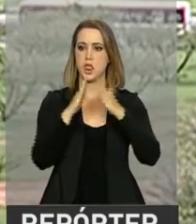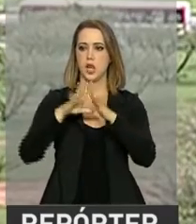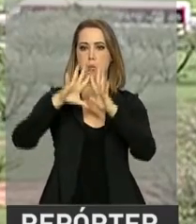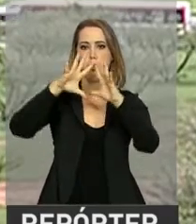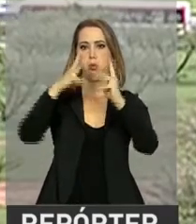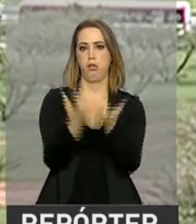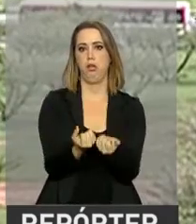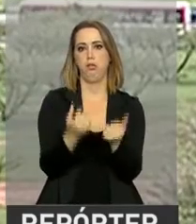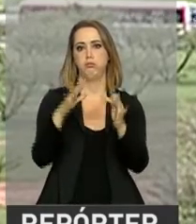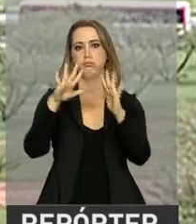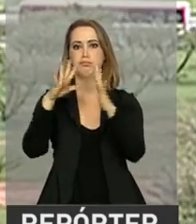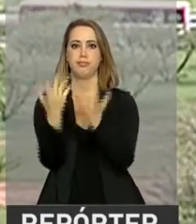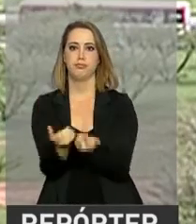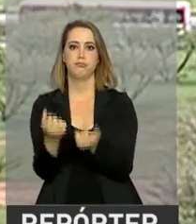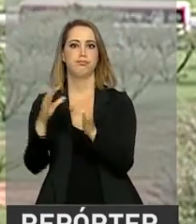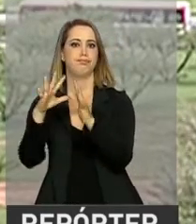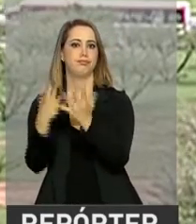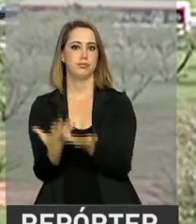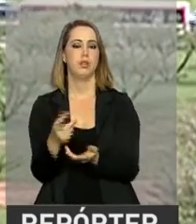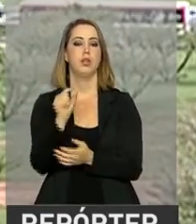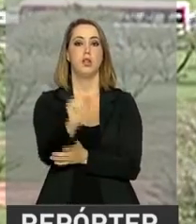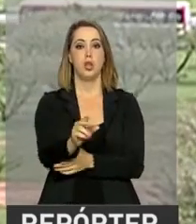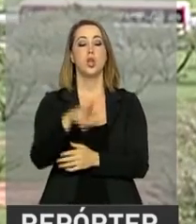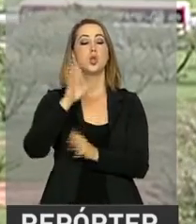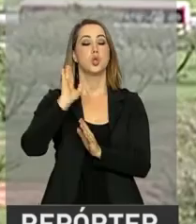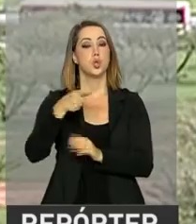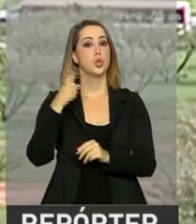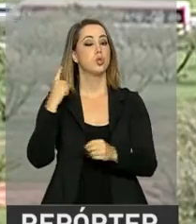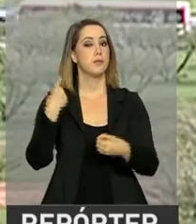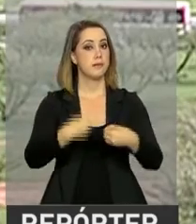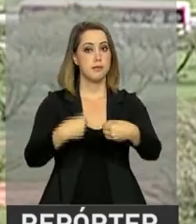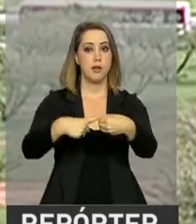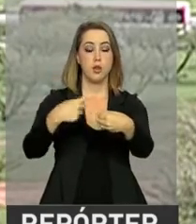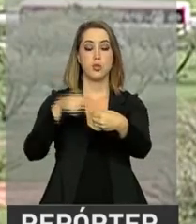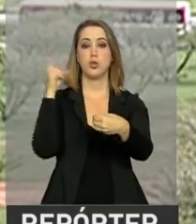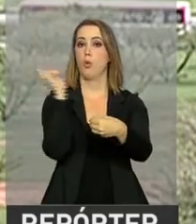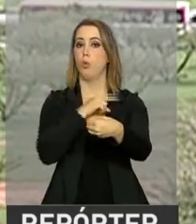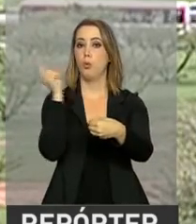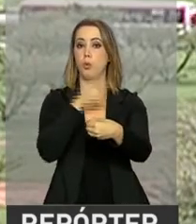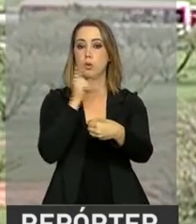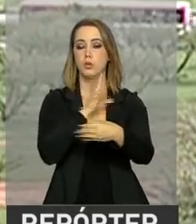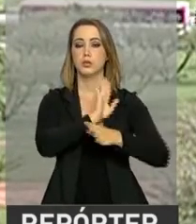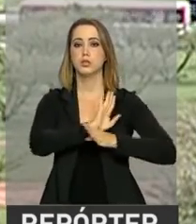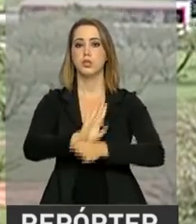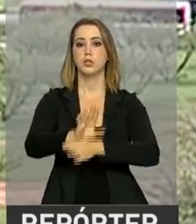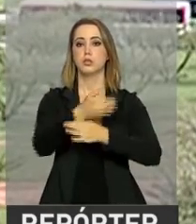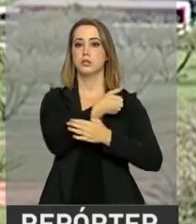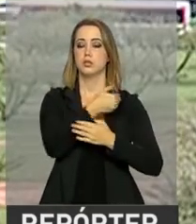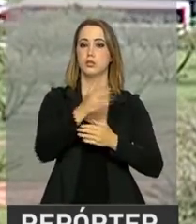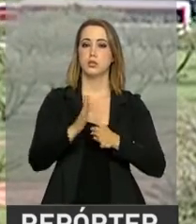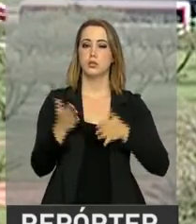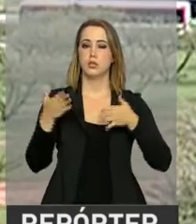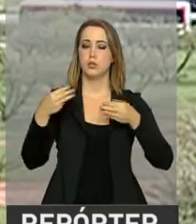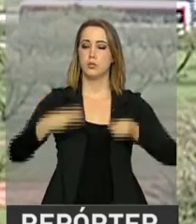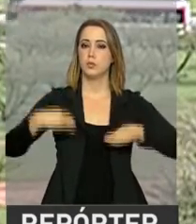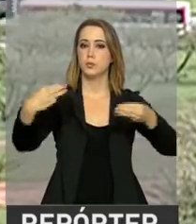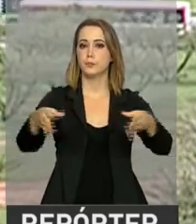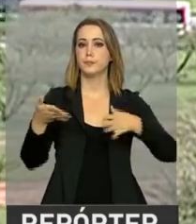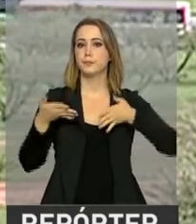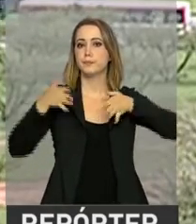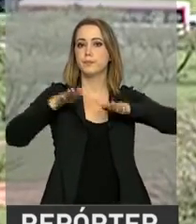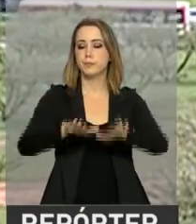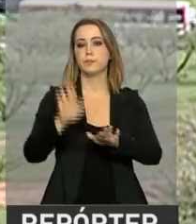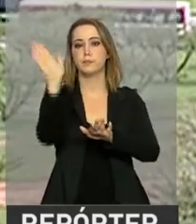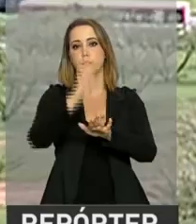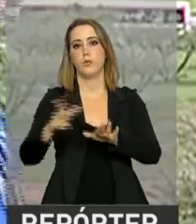município de petrópolis já decretou estado de emergência ea idéia dessa ajuda do ministério da integração nacional é agilizar os